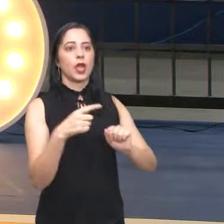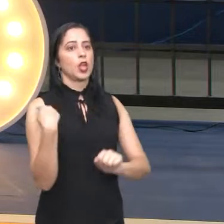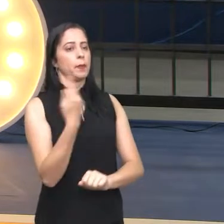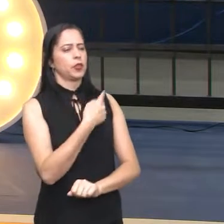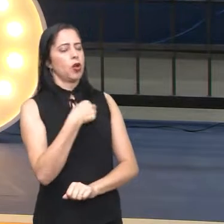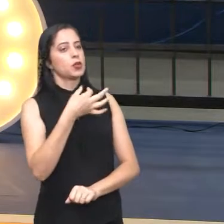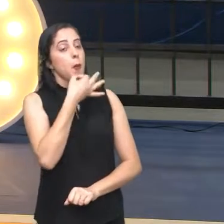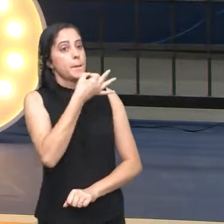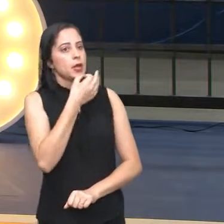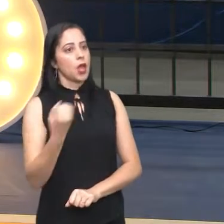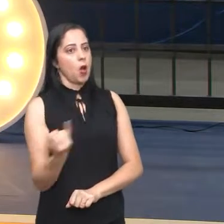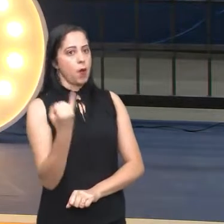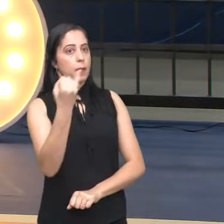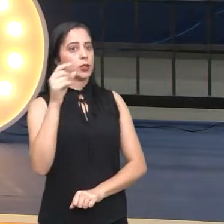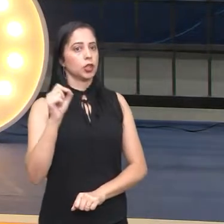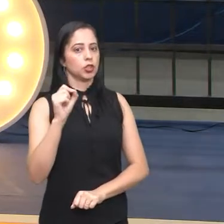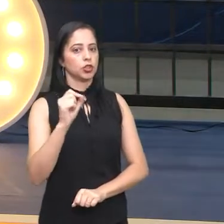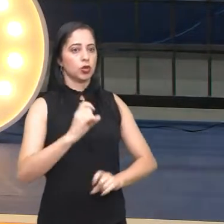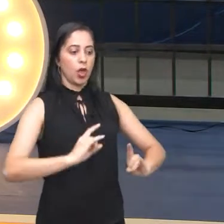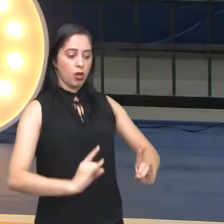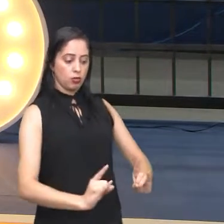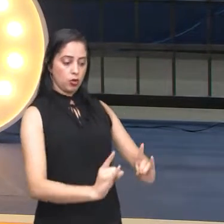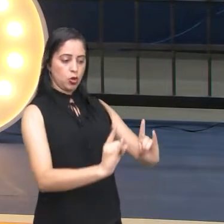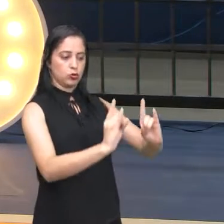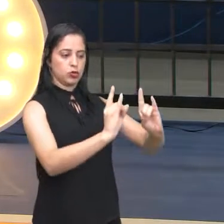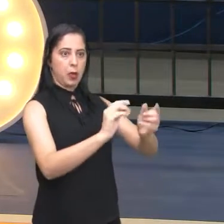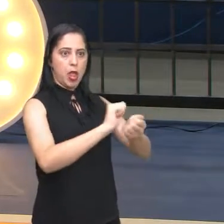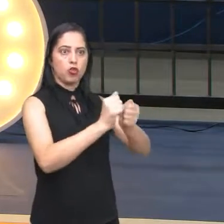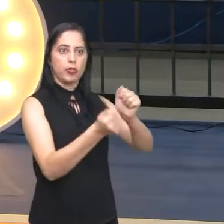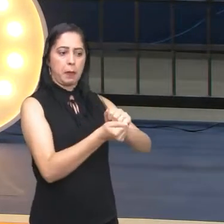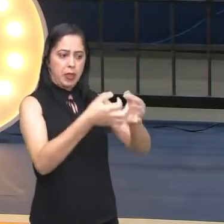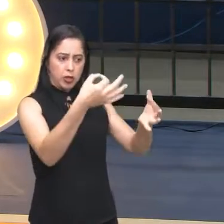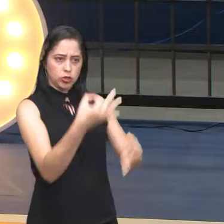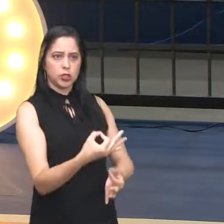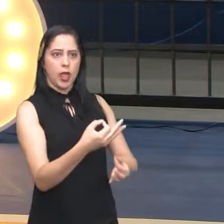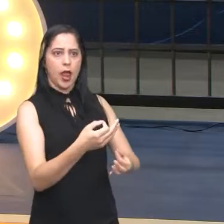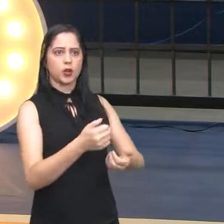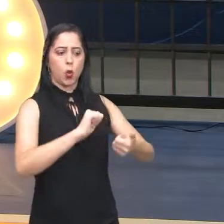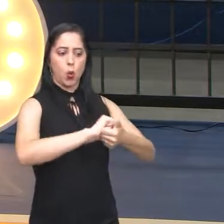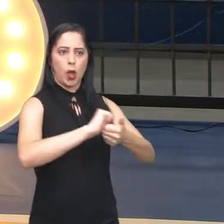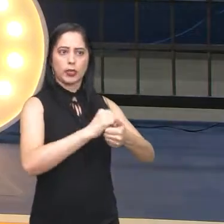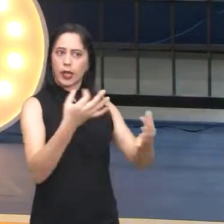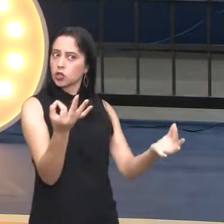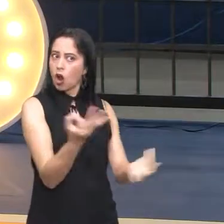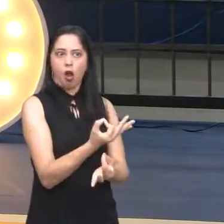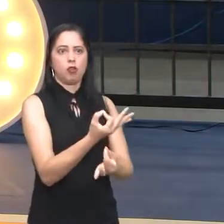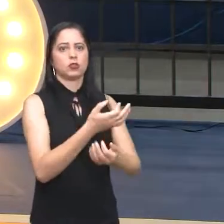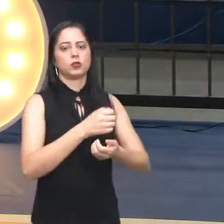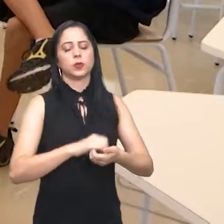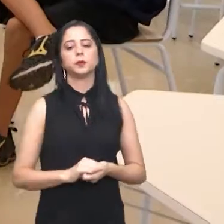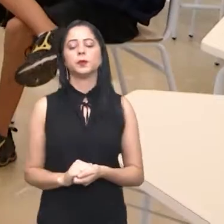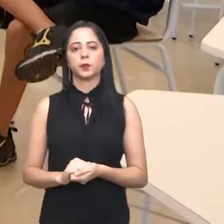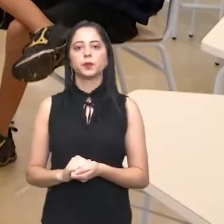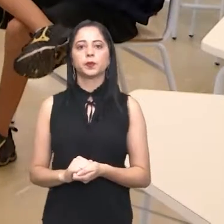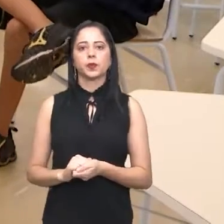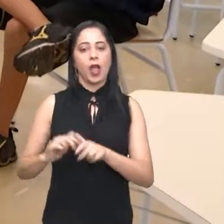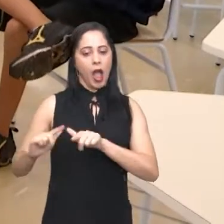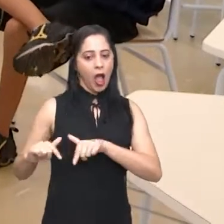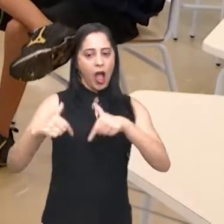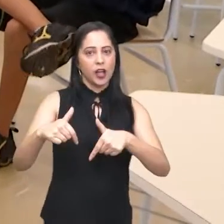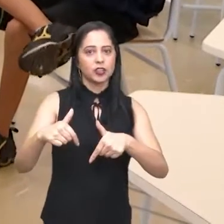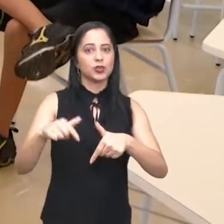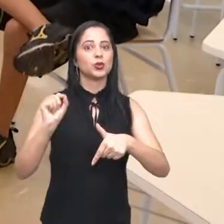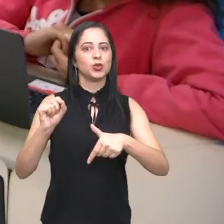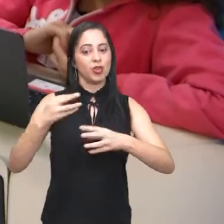para nós também é muito importante que as nossas estruturas estejam adequadas e no padrão de qualidade de São José dos Campos. Ações que têm